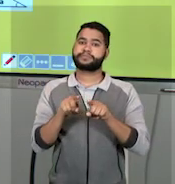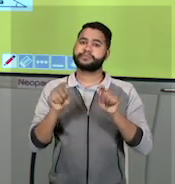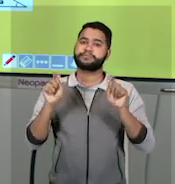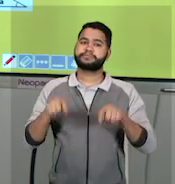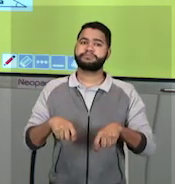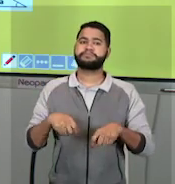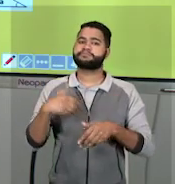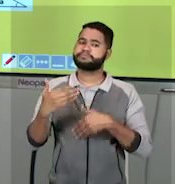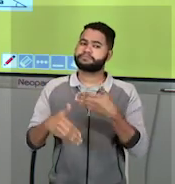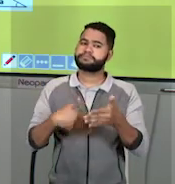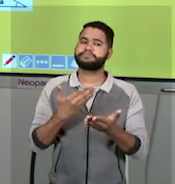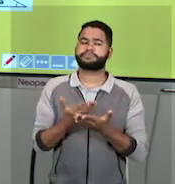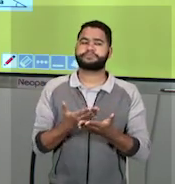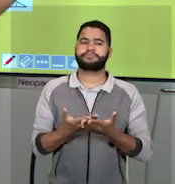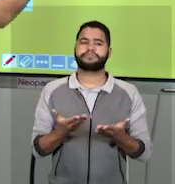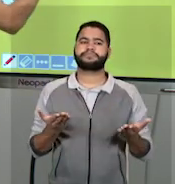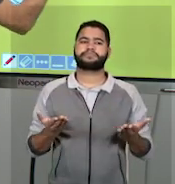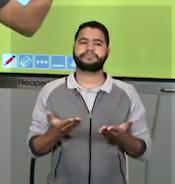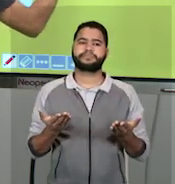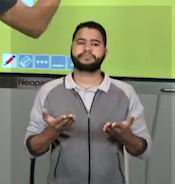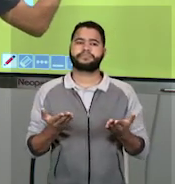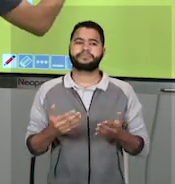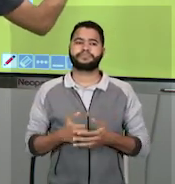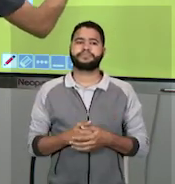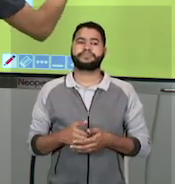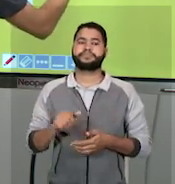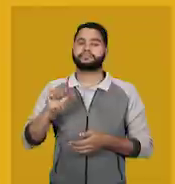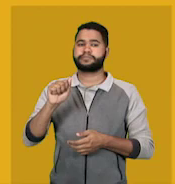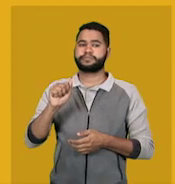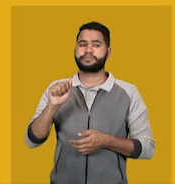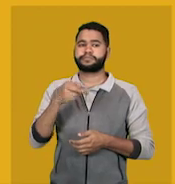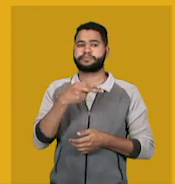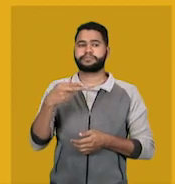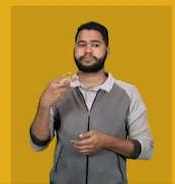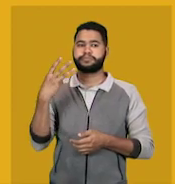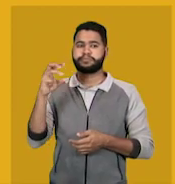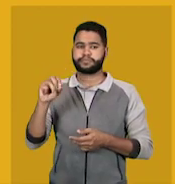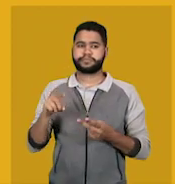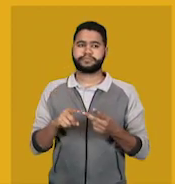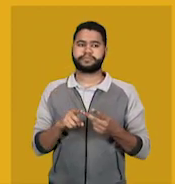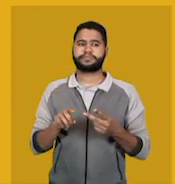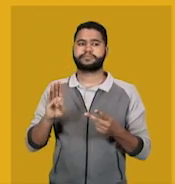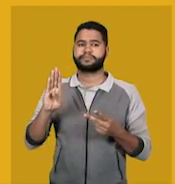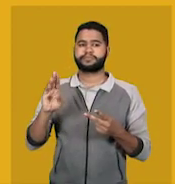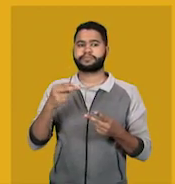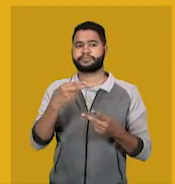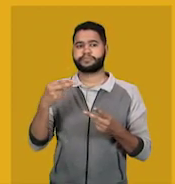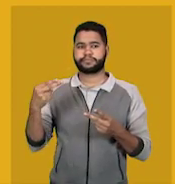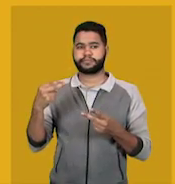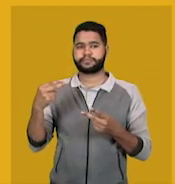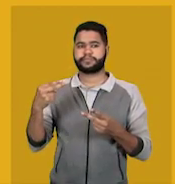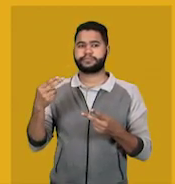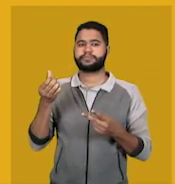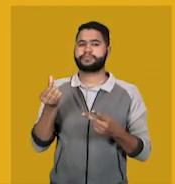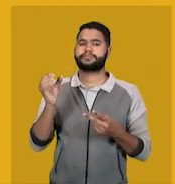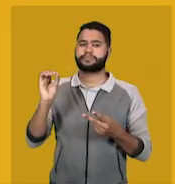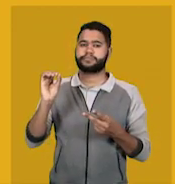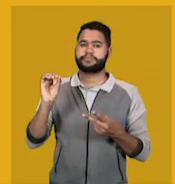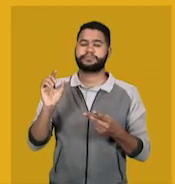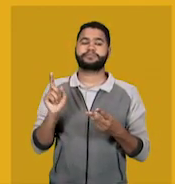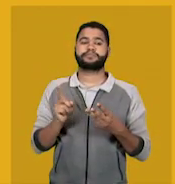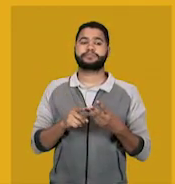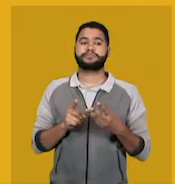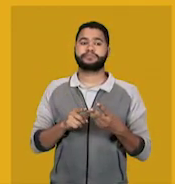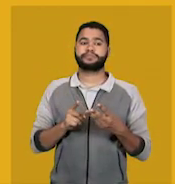trabalhar na aula de hoje. Então, o A é igual a 30 graus e o B igual a 60